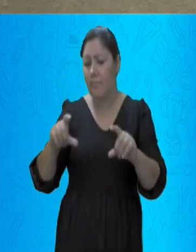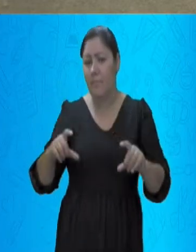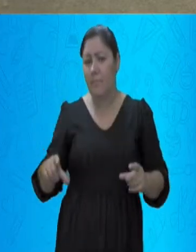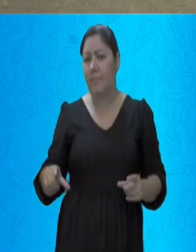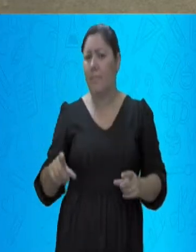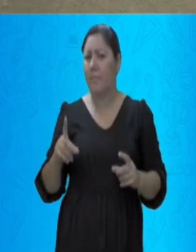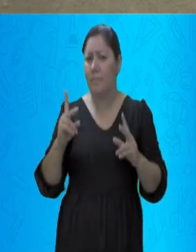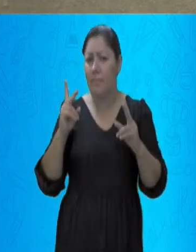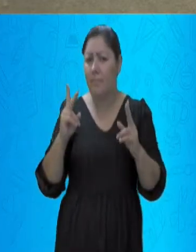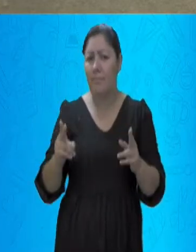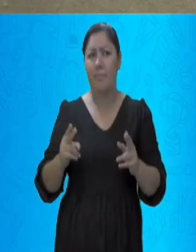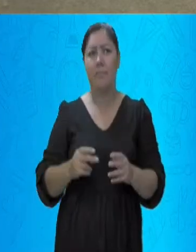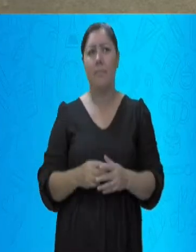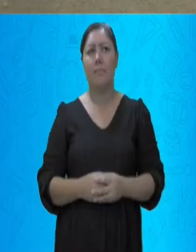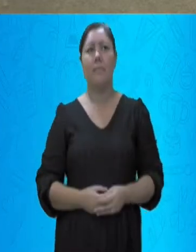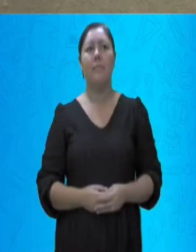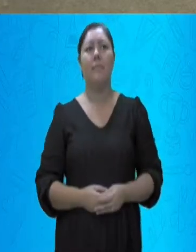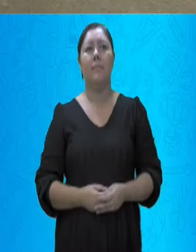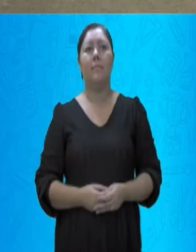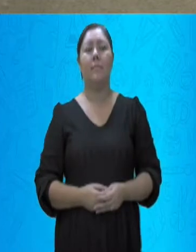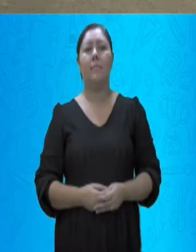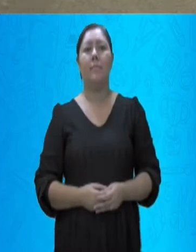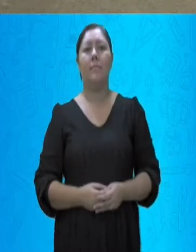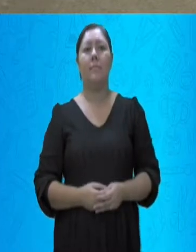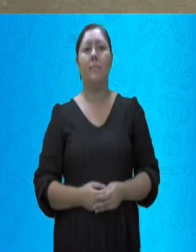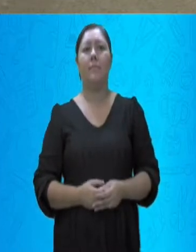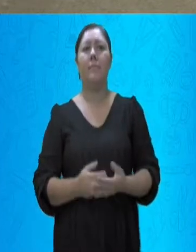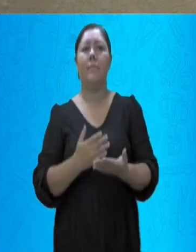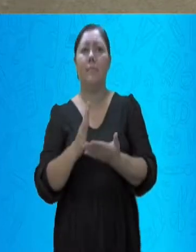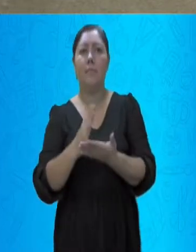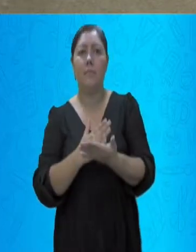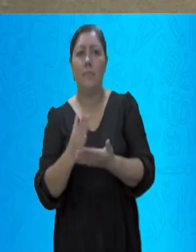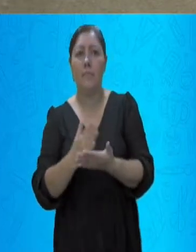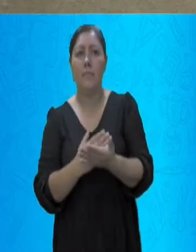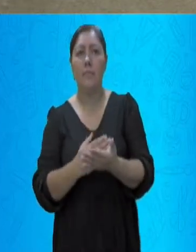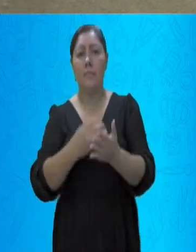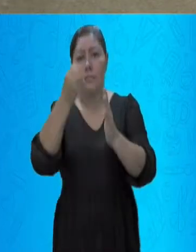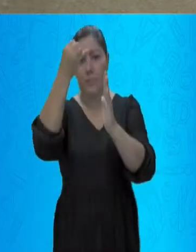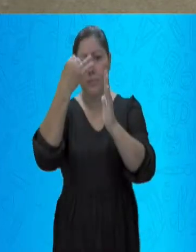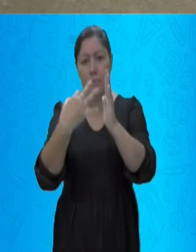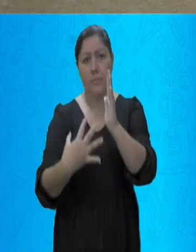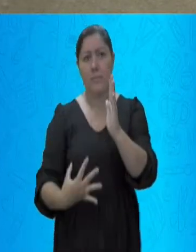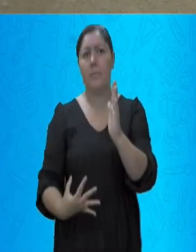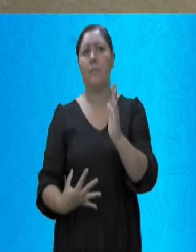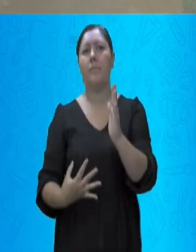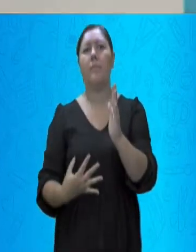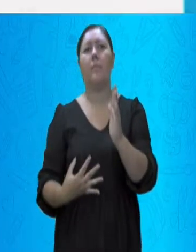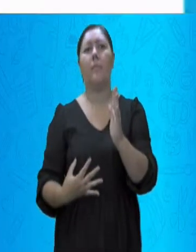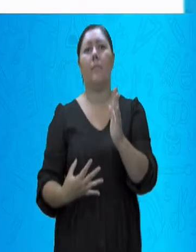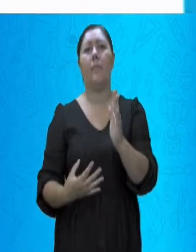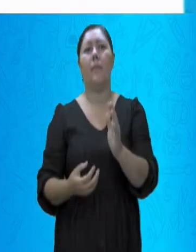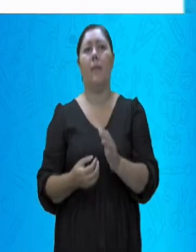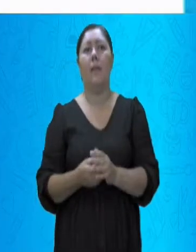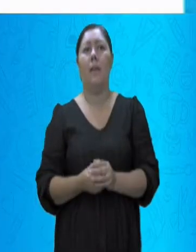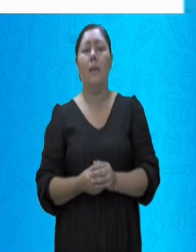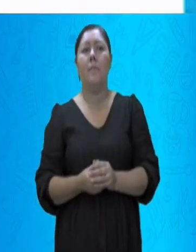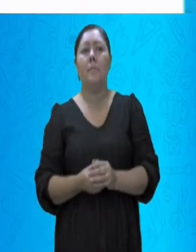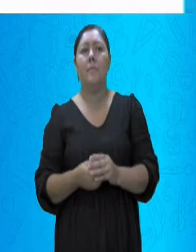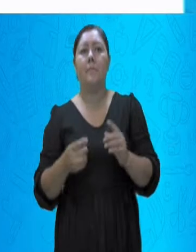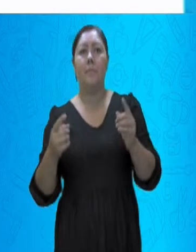melhor. Em algumas definições, eles são considerados como a relação entre palavras